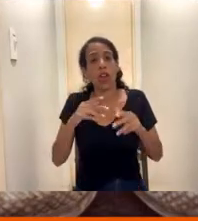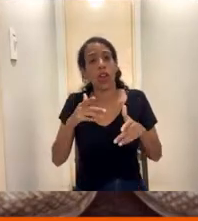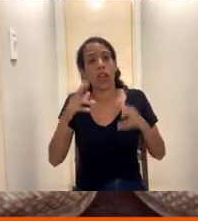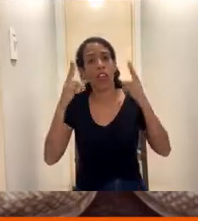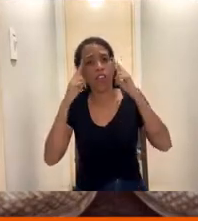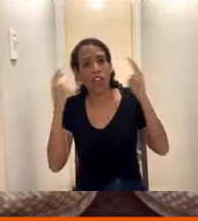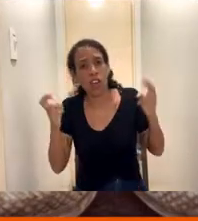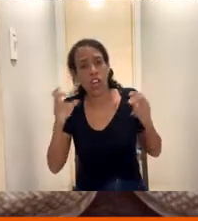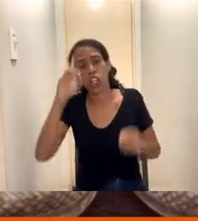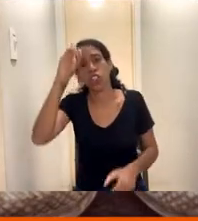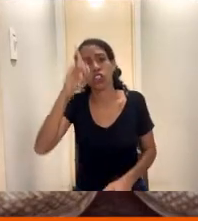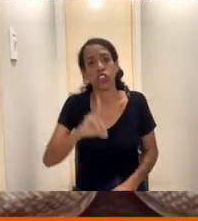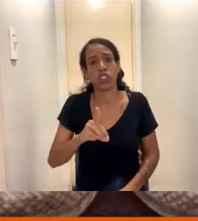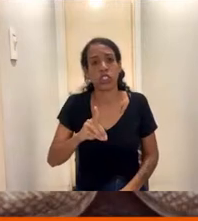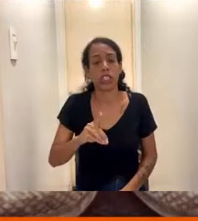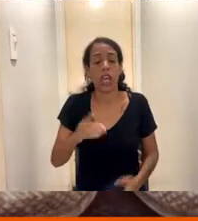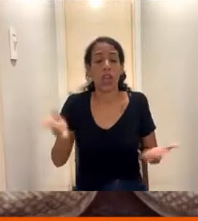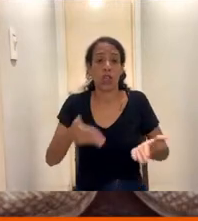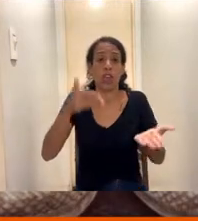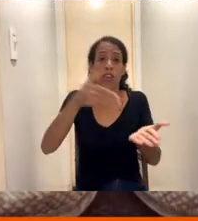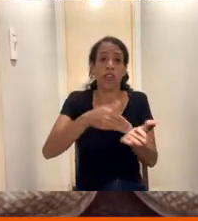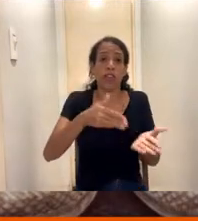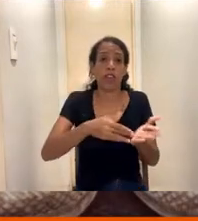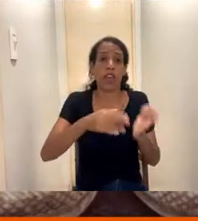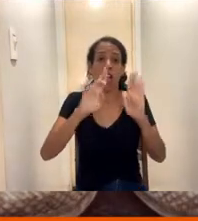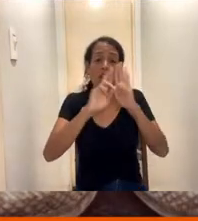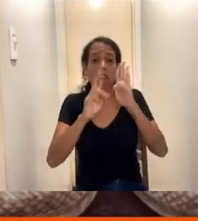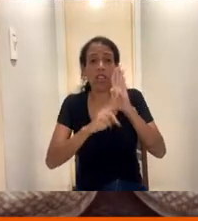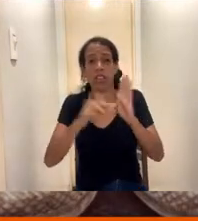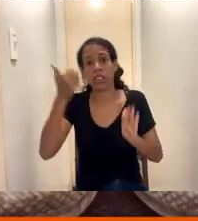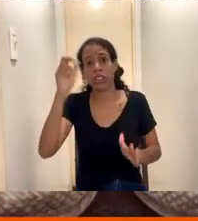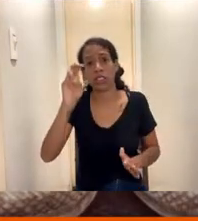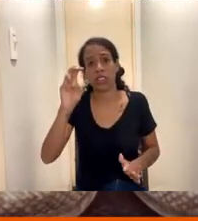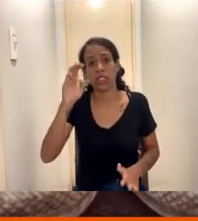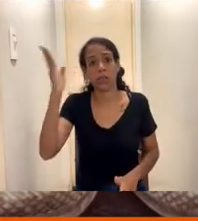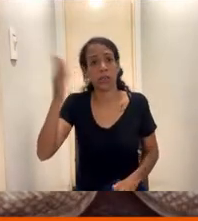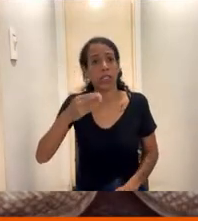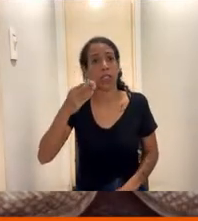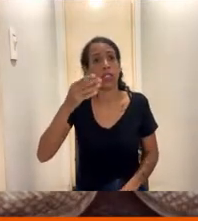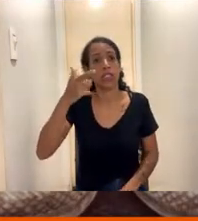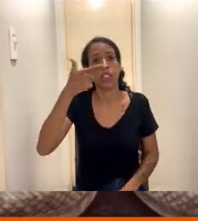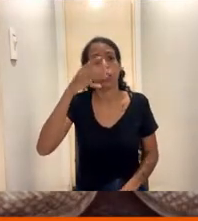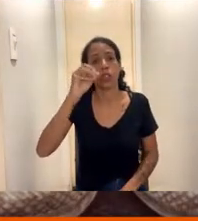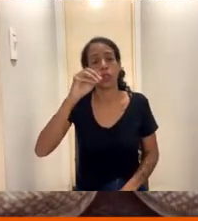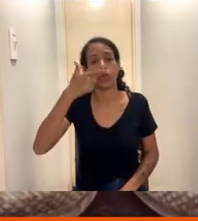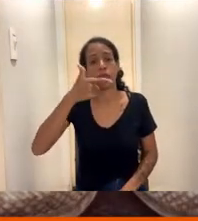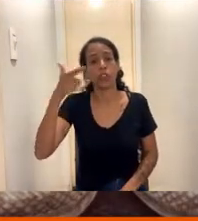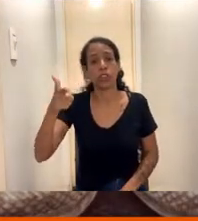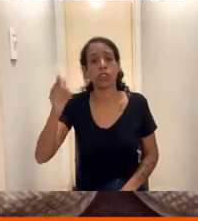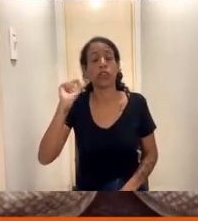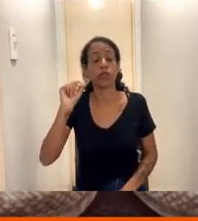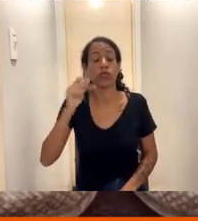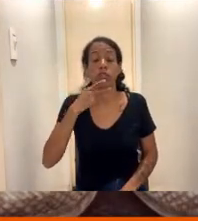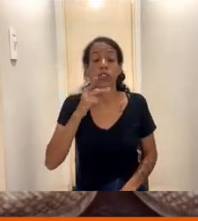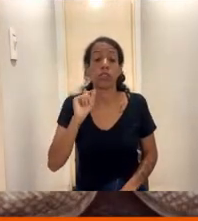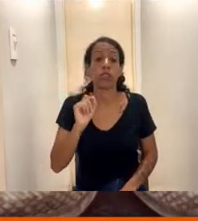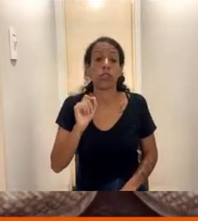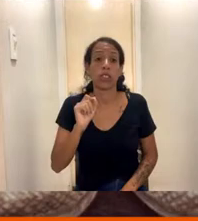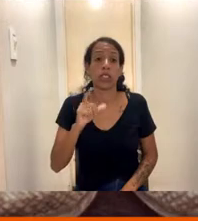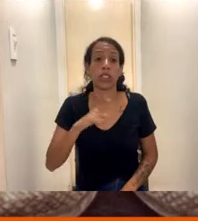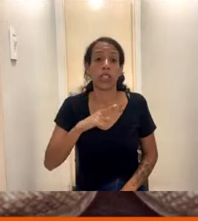de direitos. Por fim, a resolução número 15 de 2022 determina então que cabe